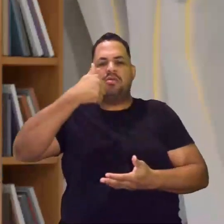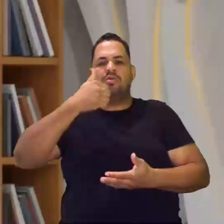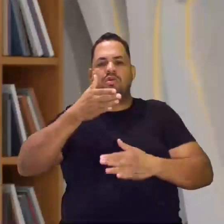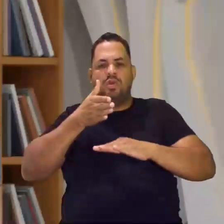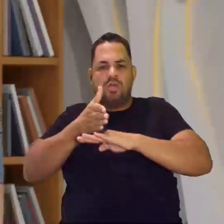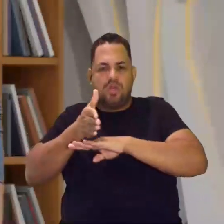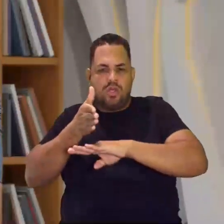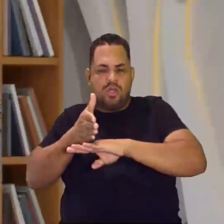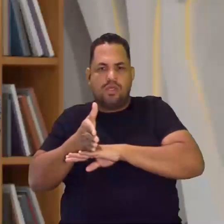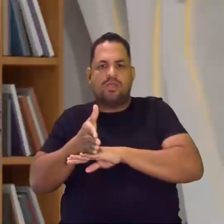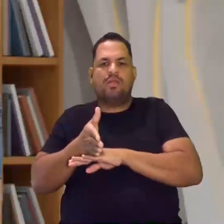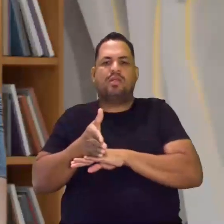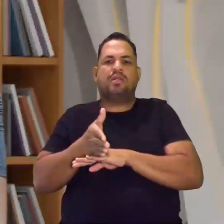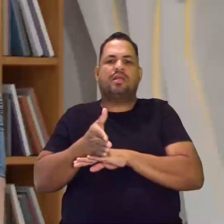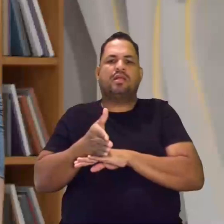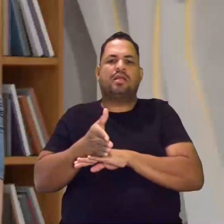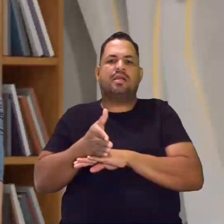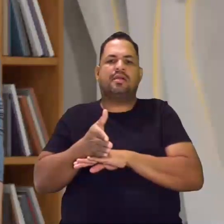acesso